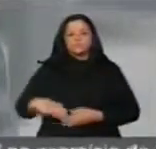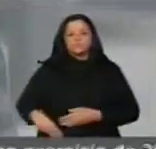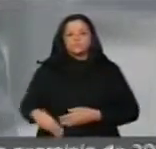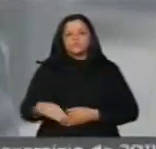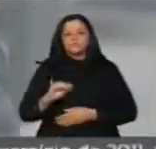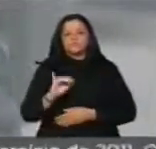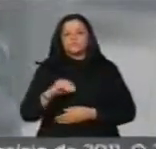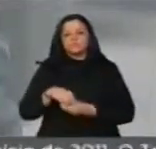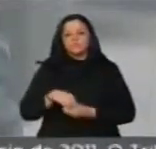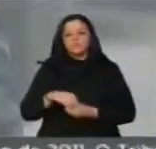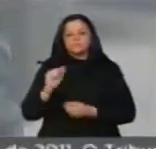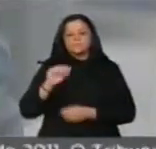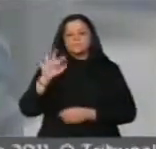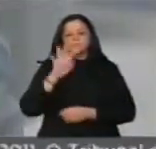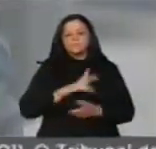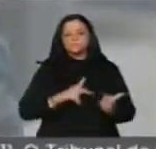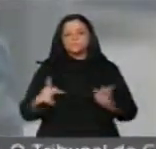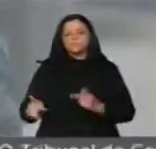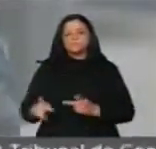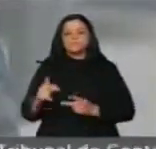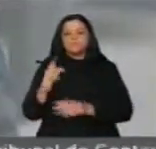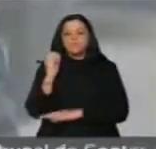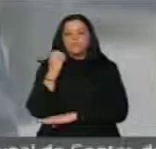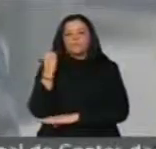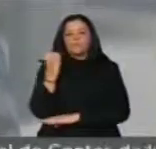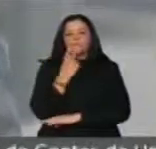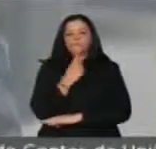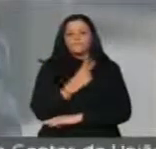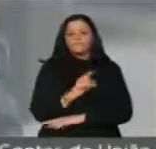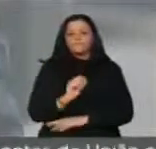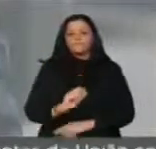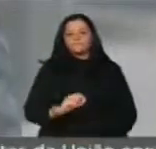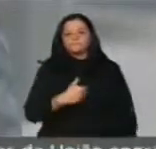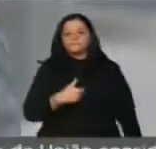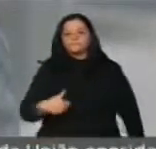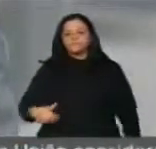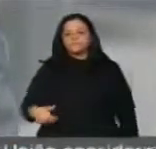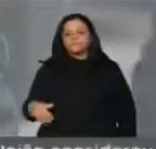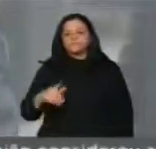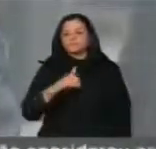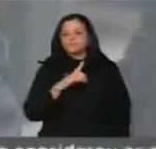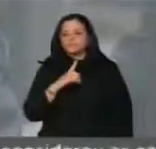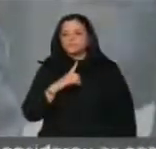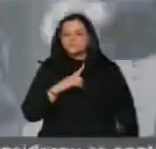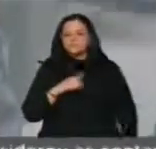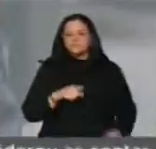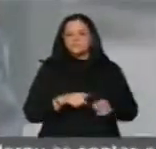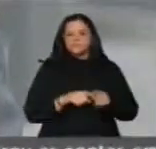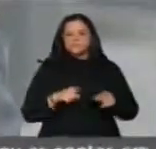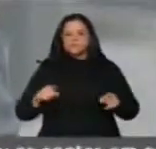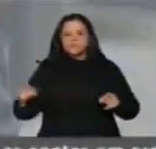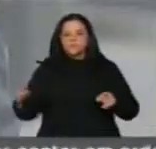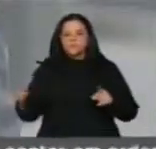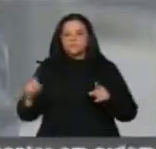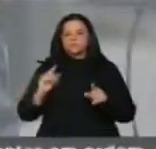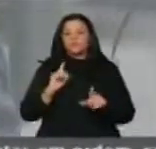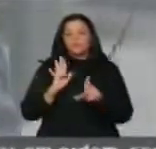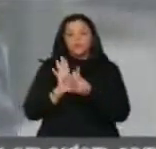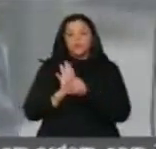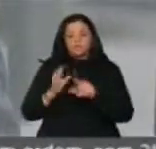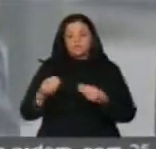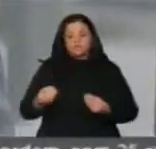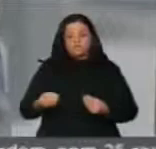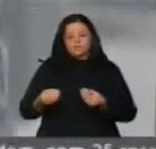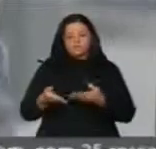na visita no Rio Grande do Sul, quando ele diz que o governo tem o prazo legal de 90